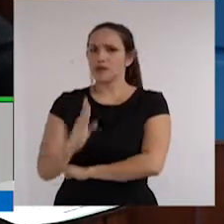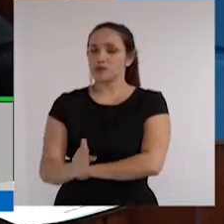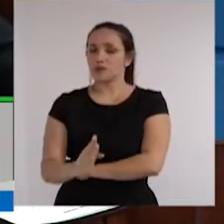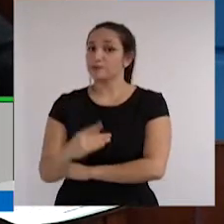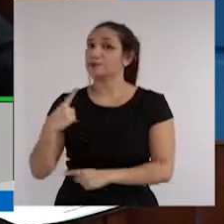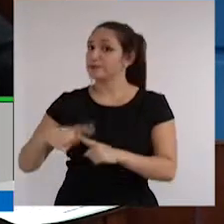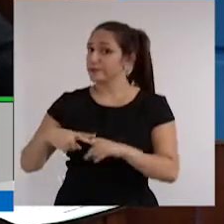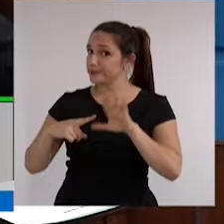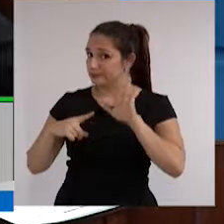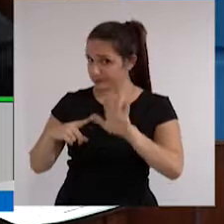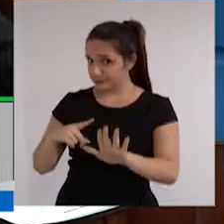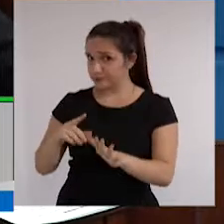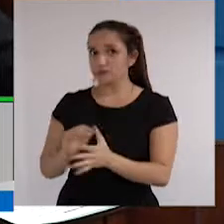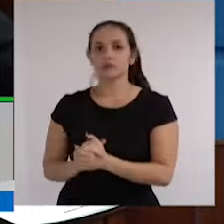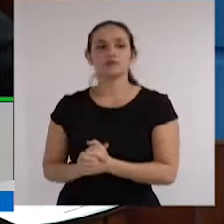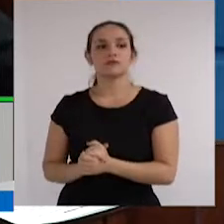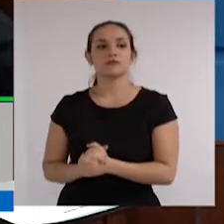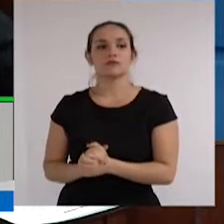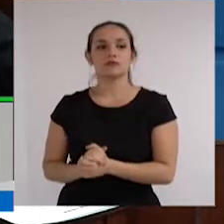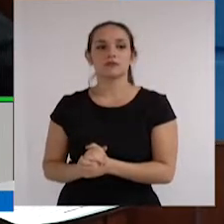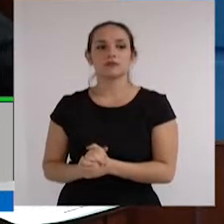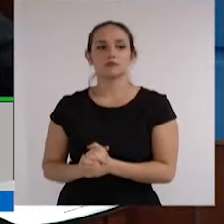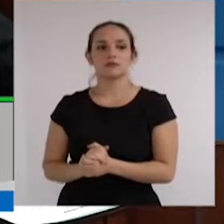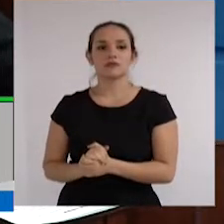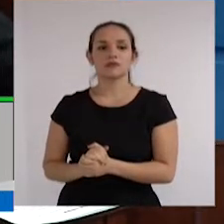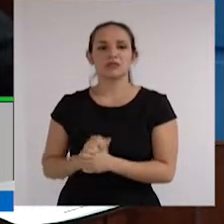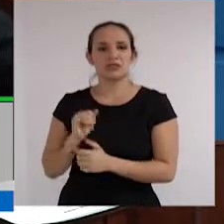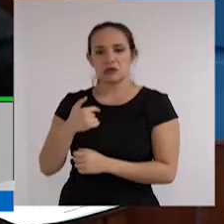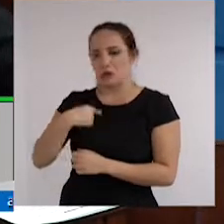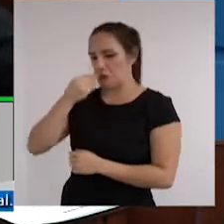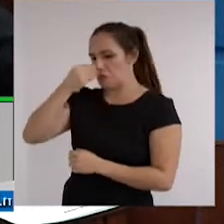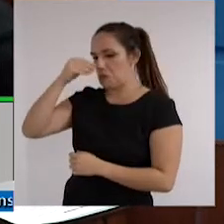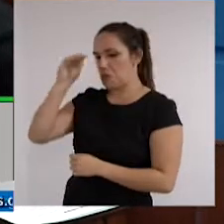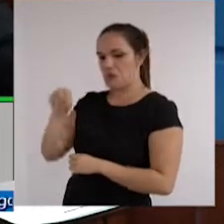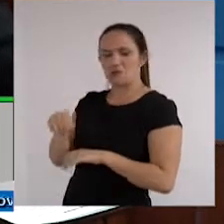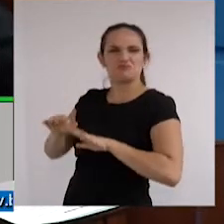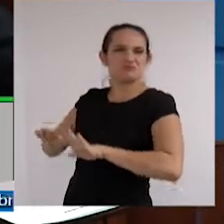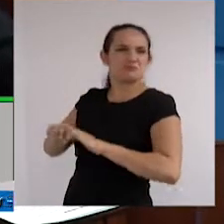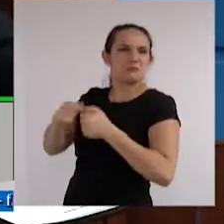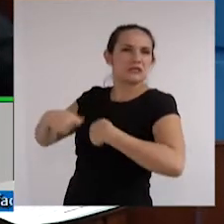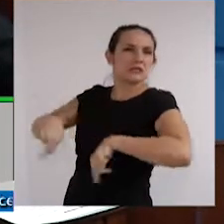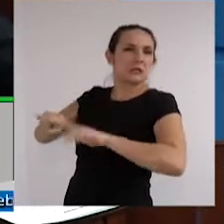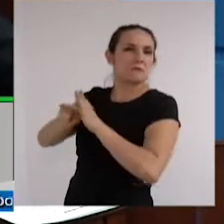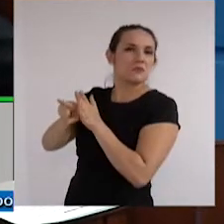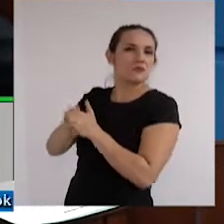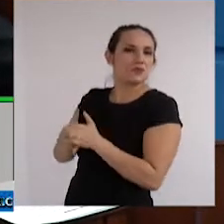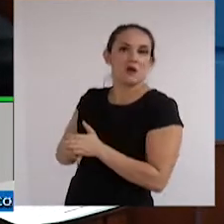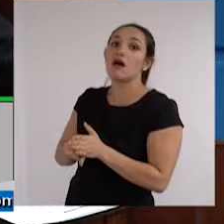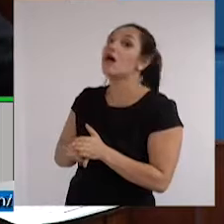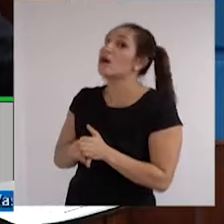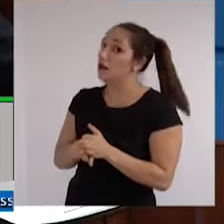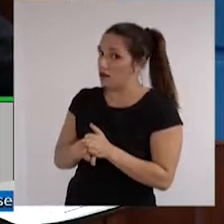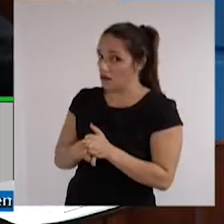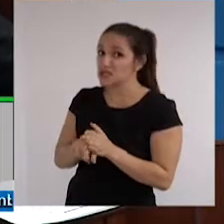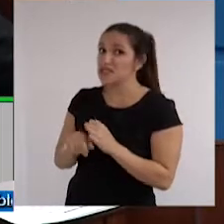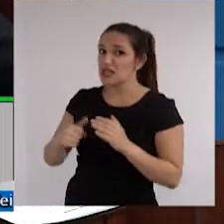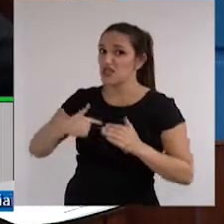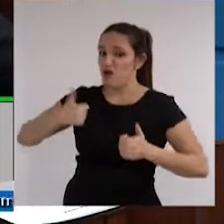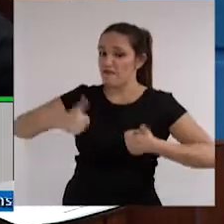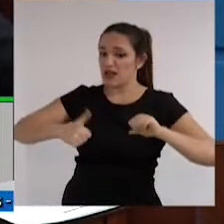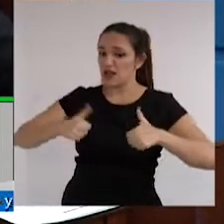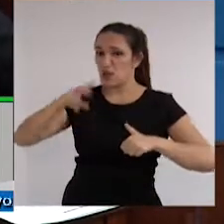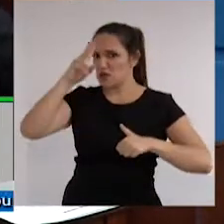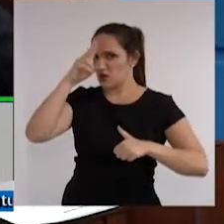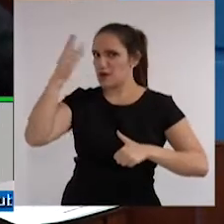porque quando a gente não o faz, nós comprometemos o nosso futuro enquanto